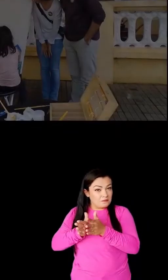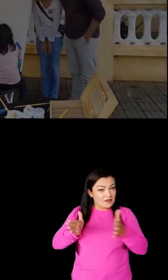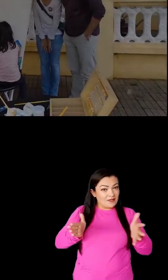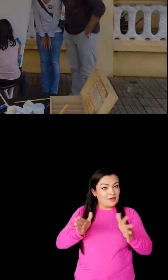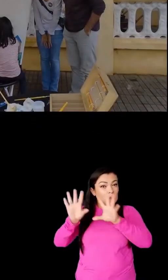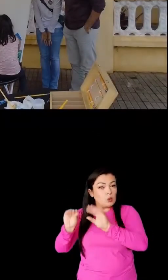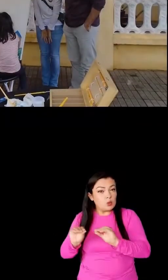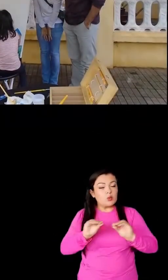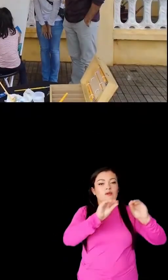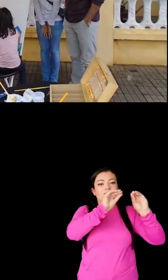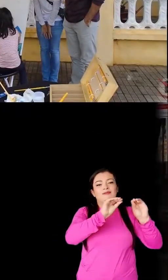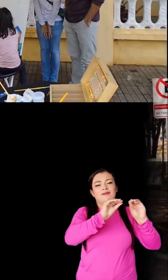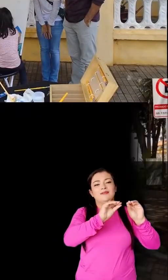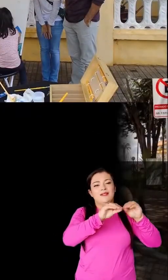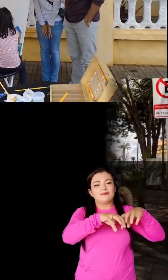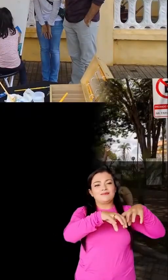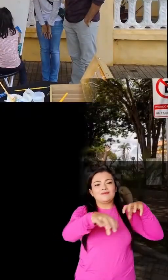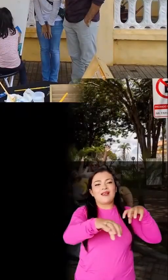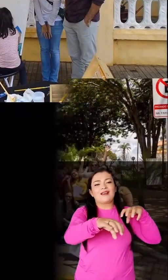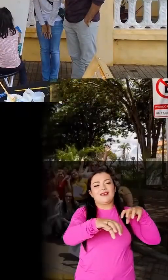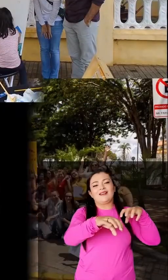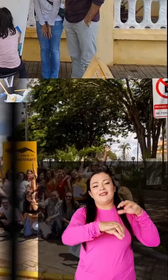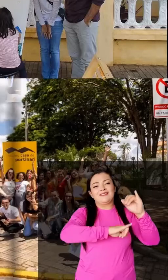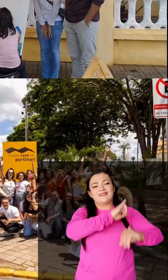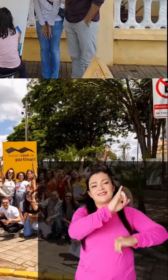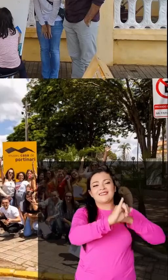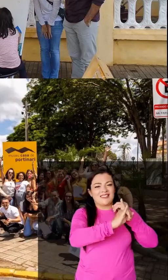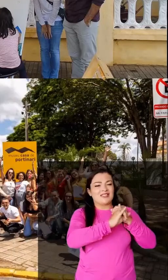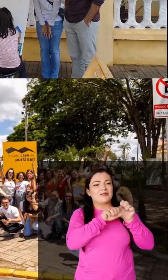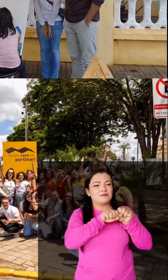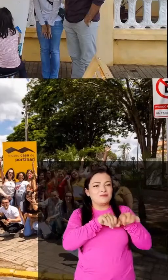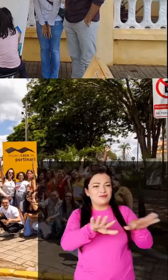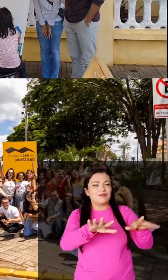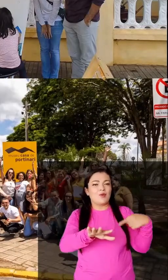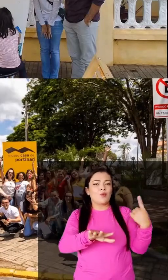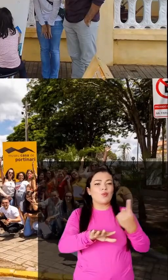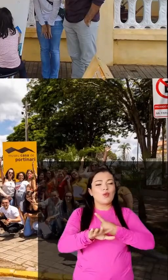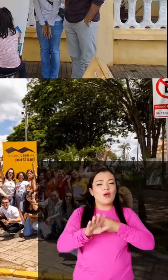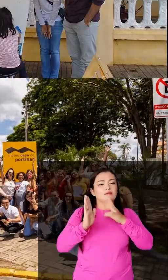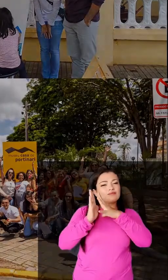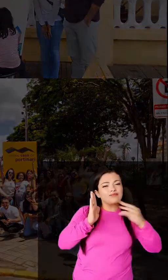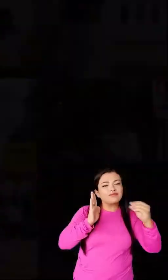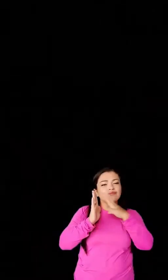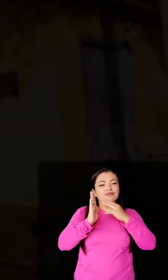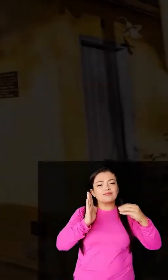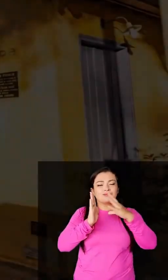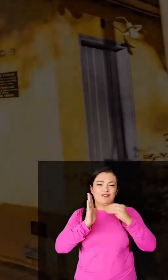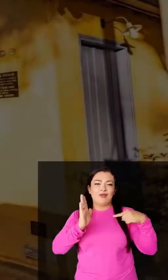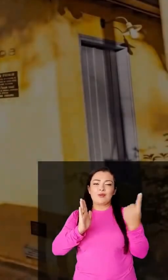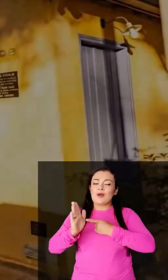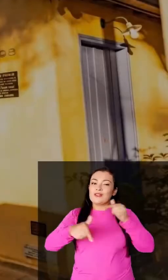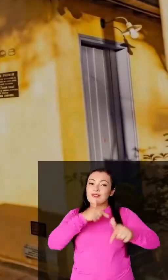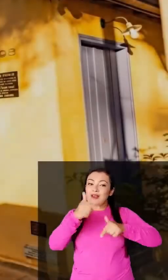ambiente virtual, nós levamos para a casa das pessoas um pouquinho da nossa coleção e do